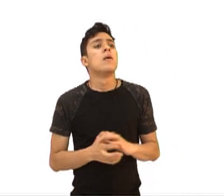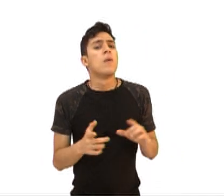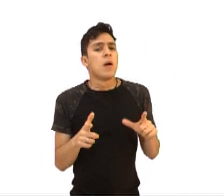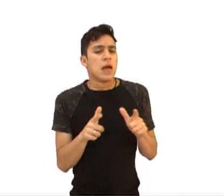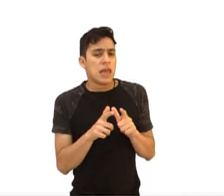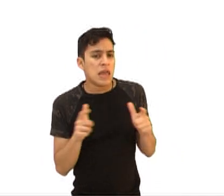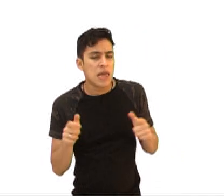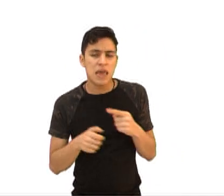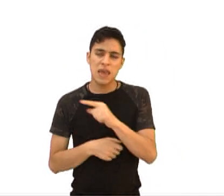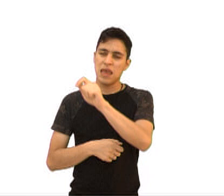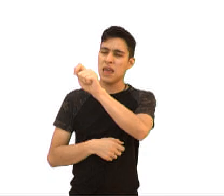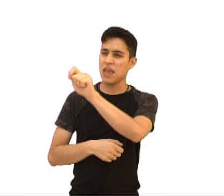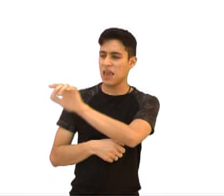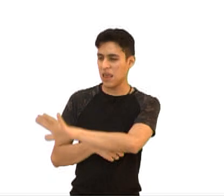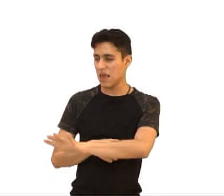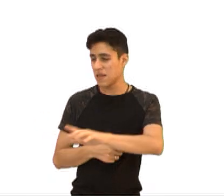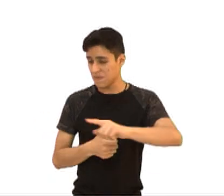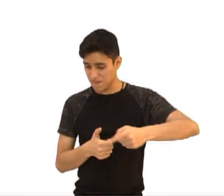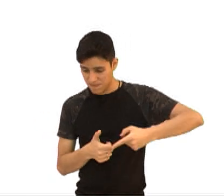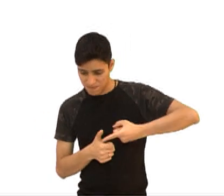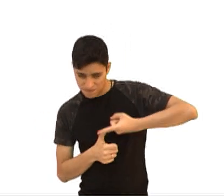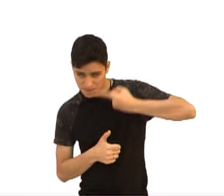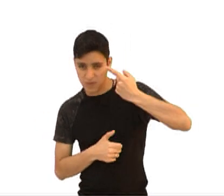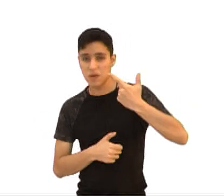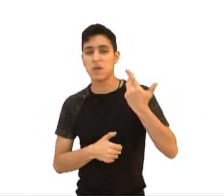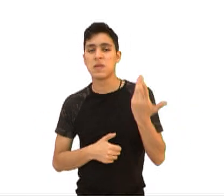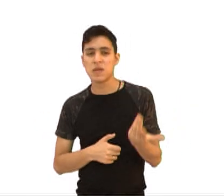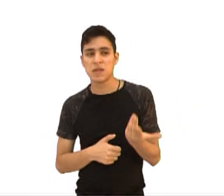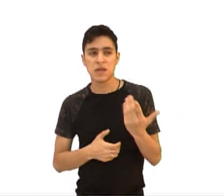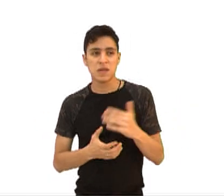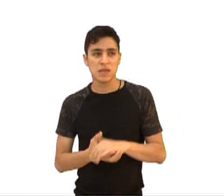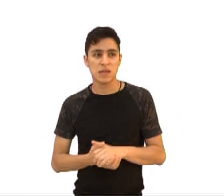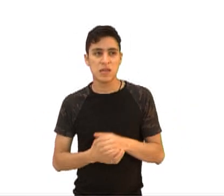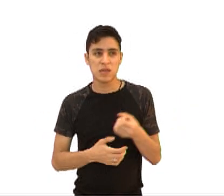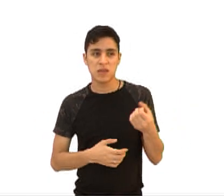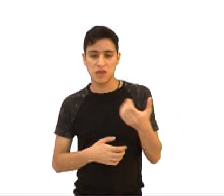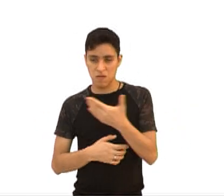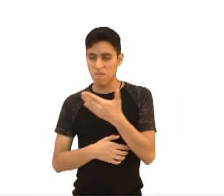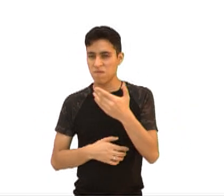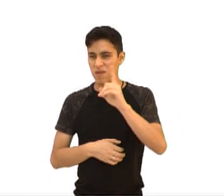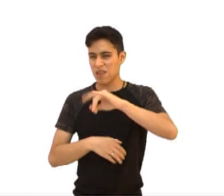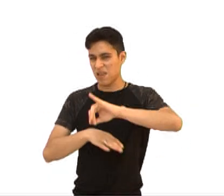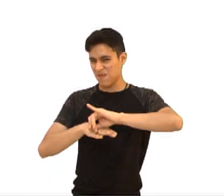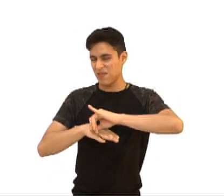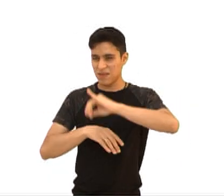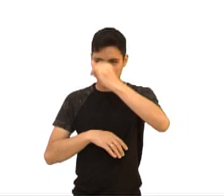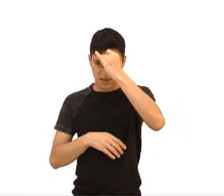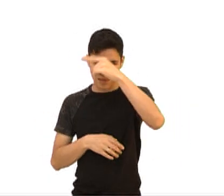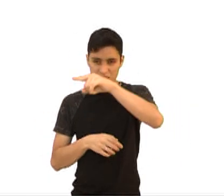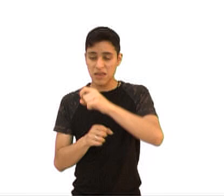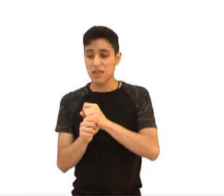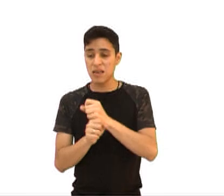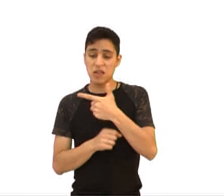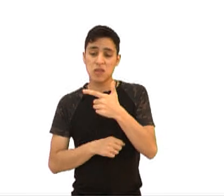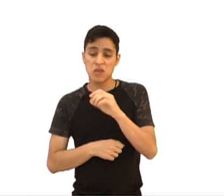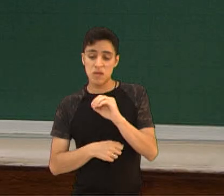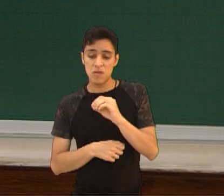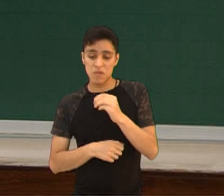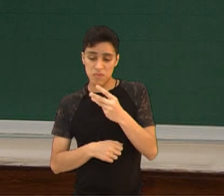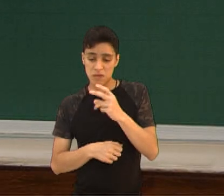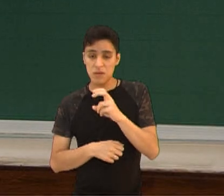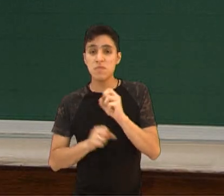senhores, fica na Ásia. Em primeiro lugar está lá, Delhi, Nova Delhi, capital da Índia, que em 2035 provavelmente